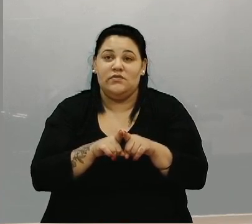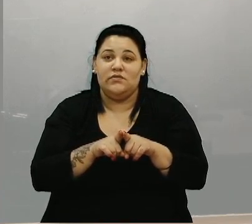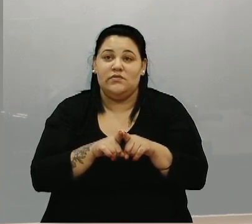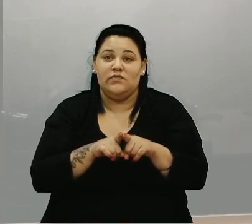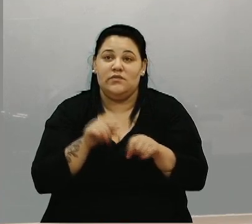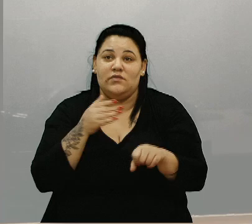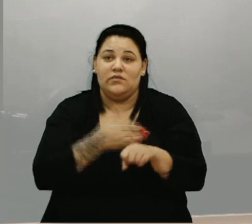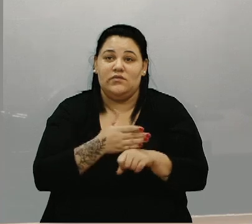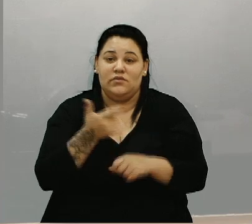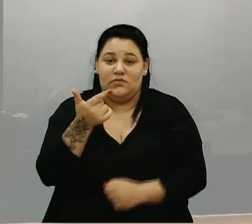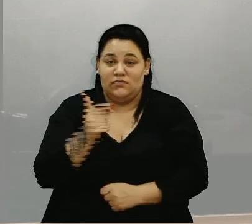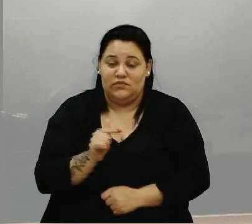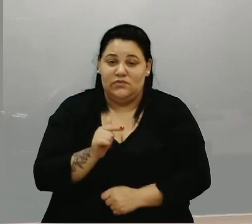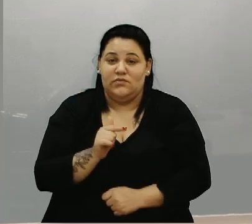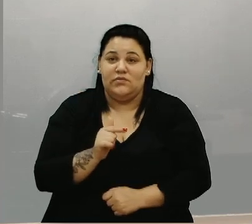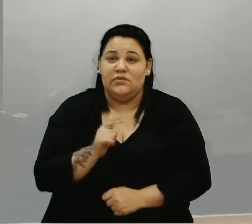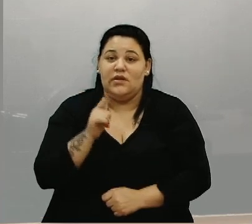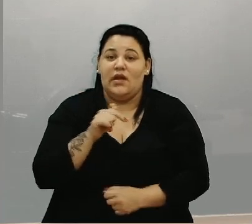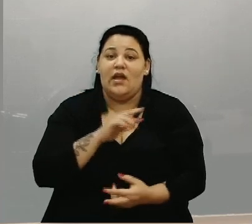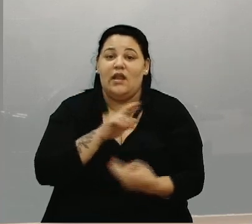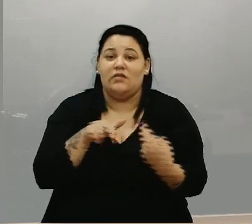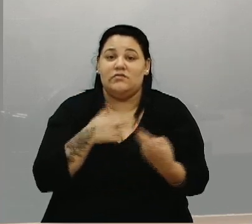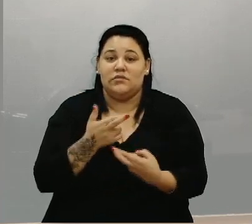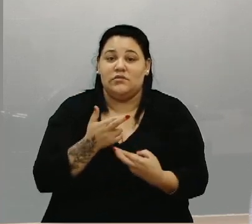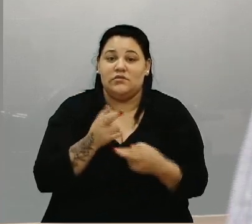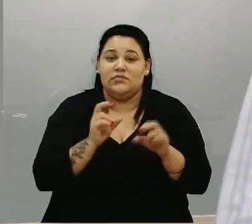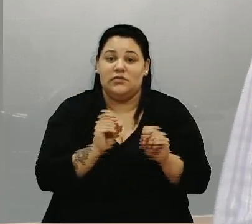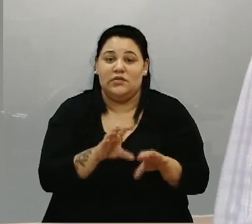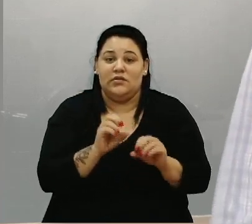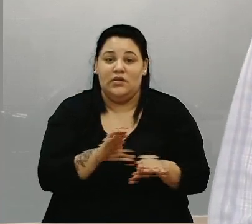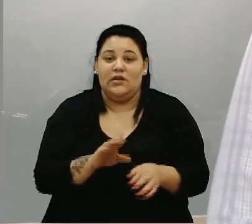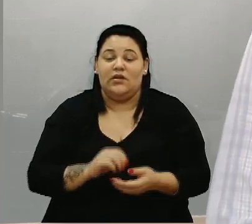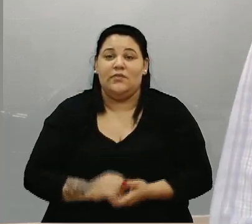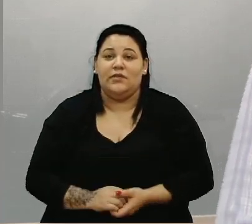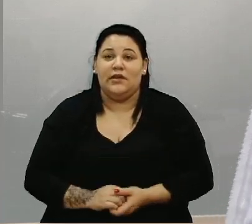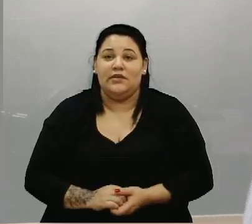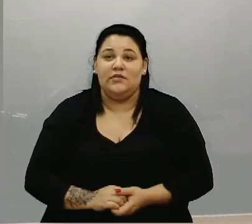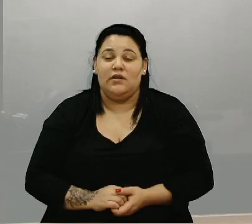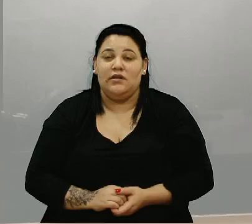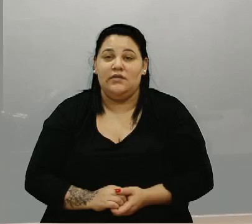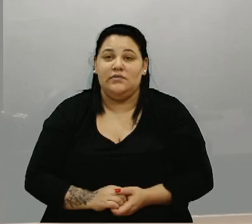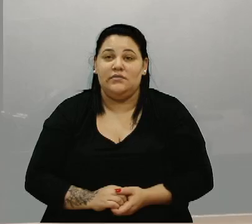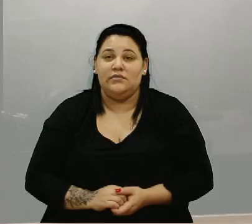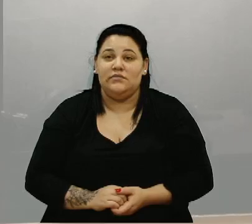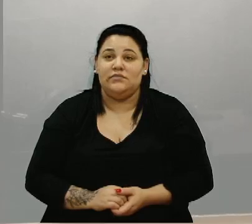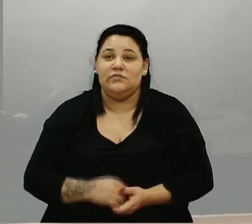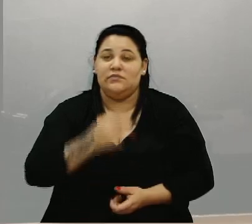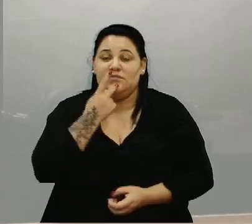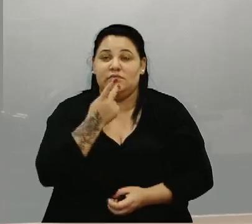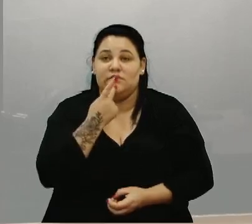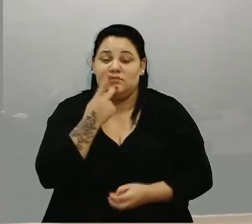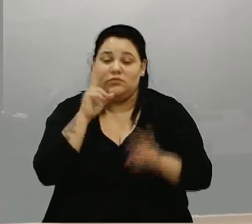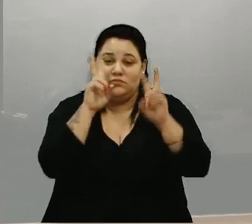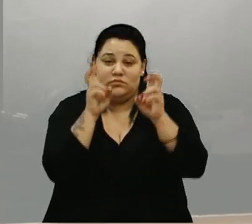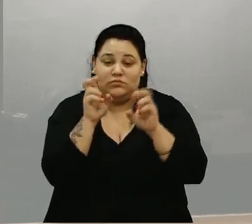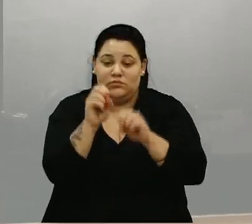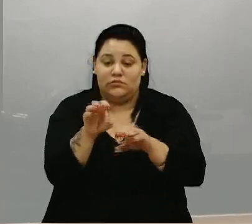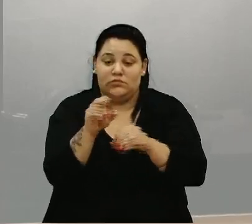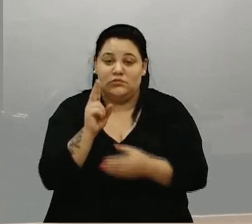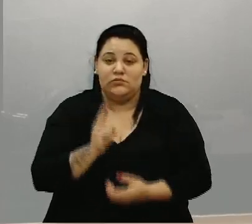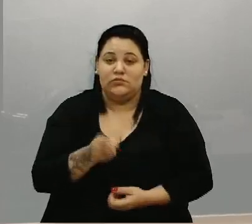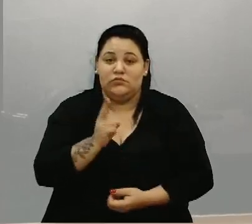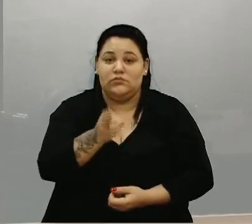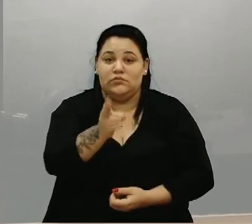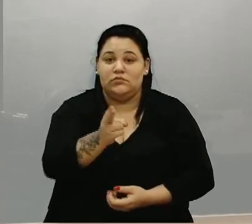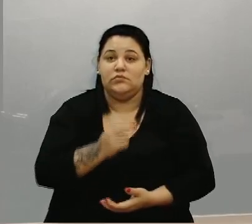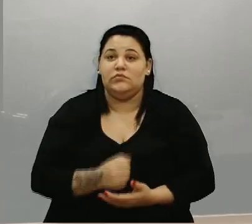é relacionado à educação. Nós temos falado sobre o tema da educação constantemente.